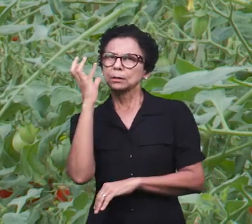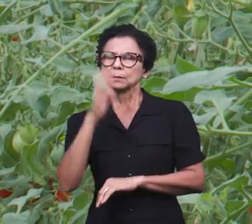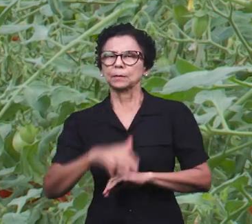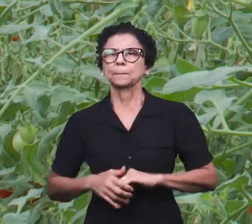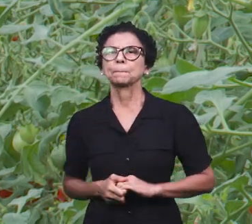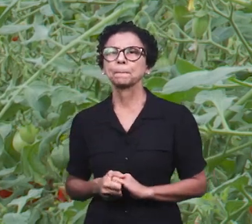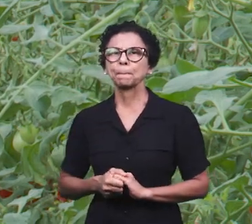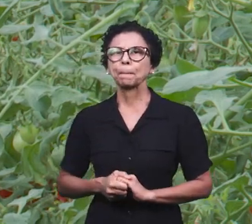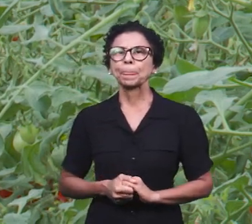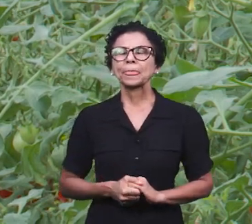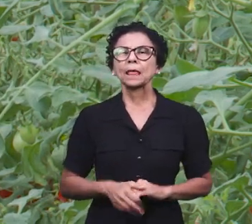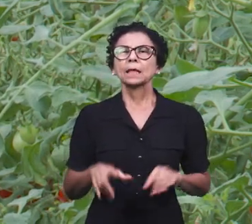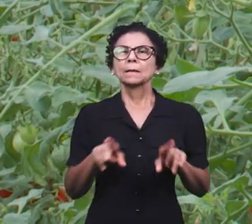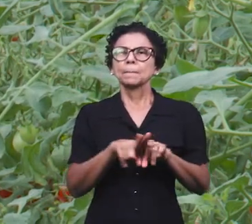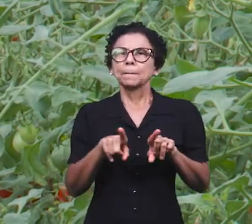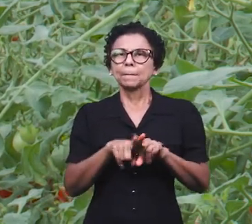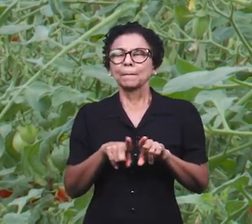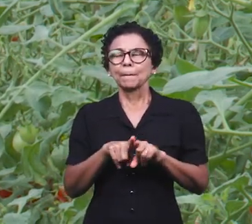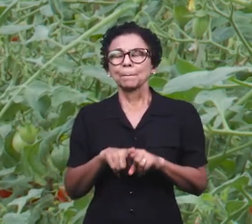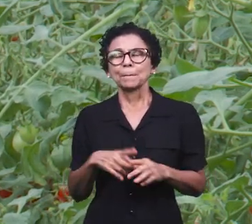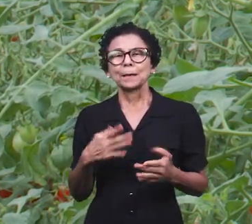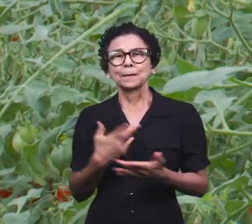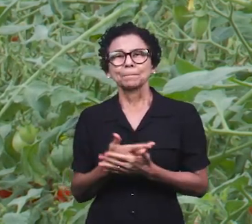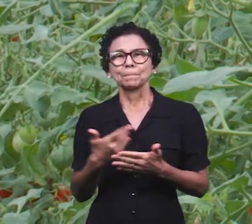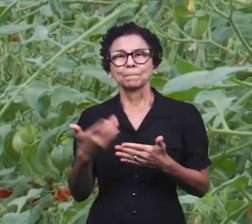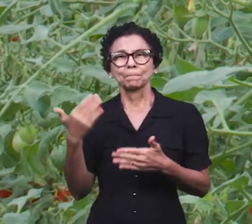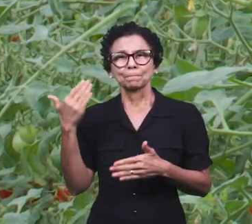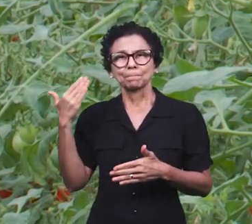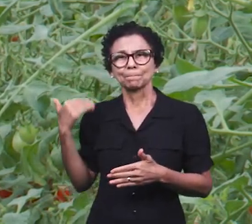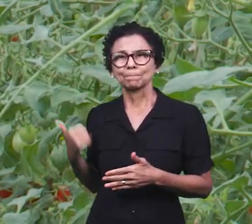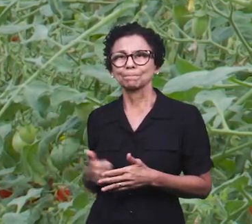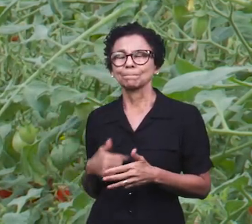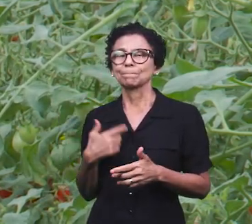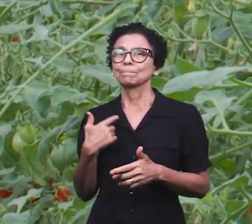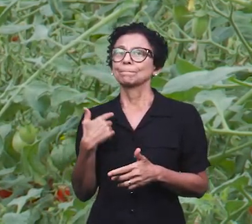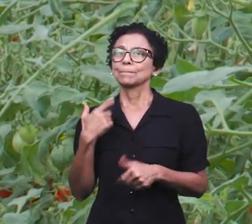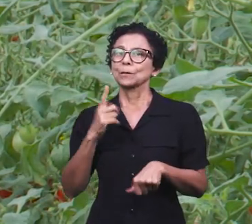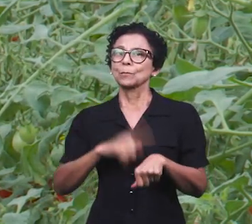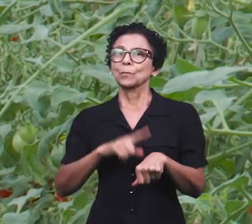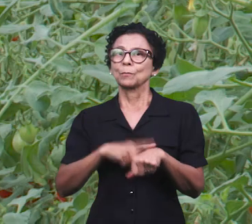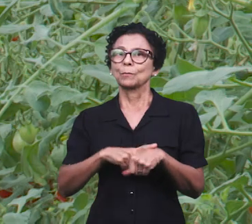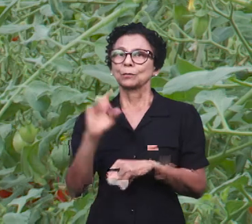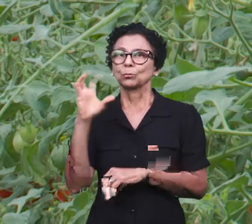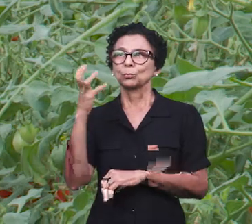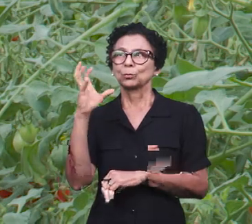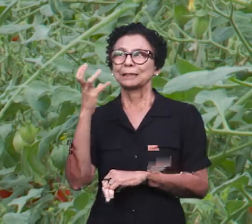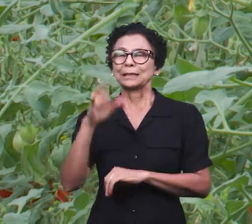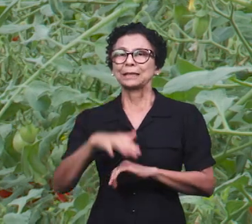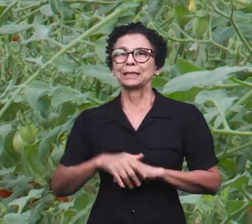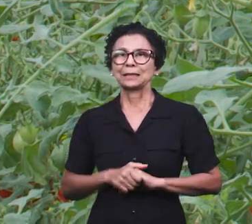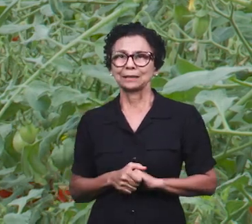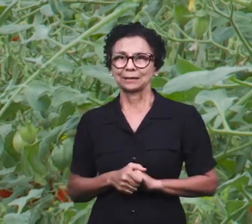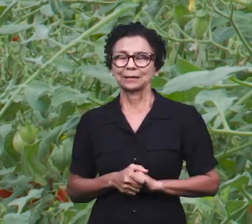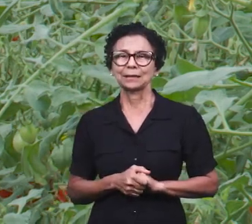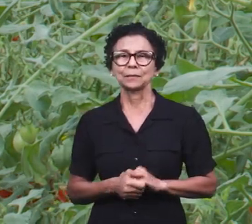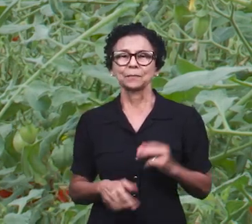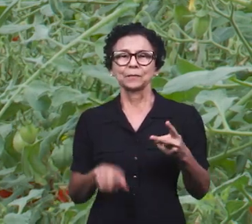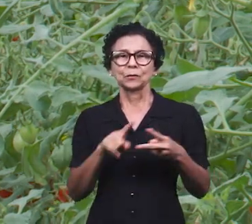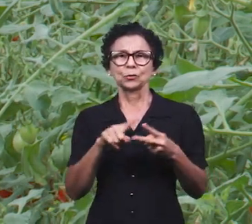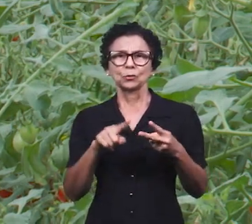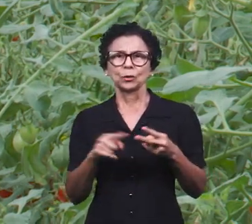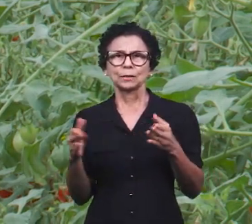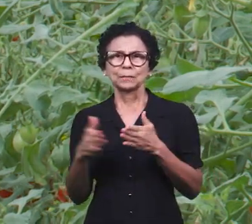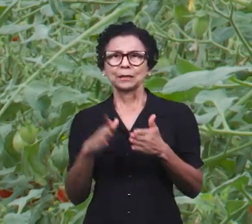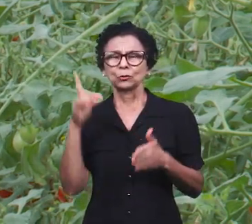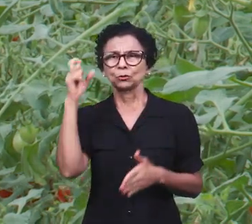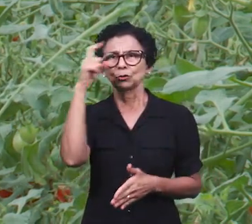produção urbana também foi afetada pelas condições climáticas, especialmente pela passagem do El Niño e Laninha. E diante